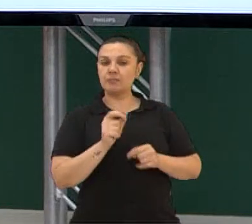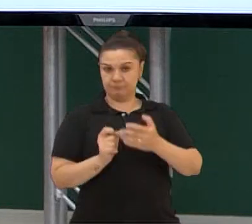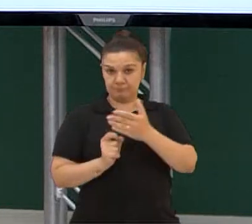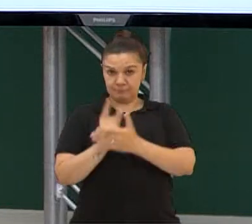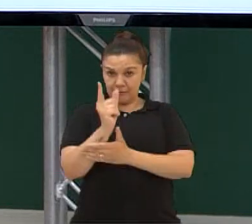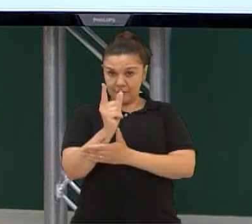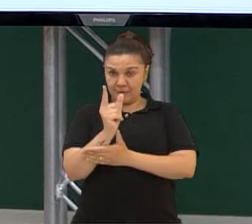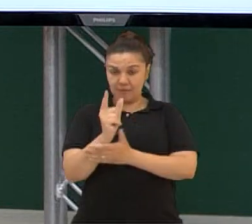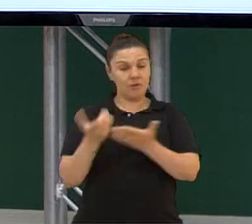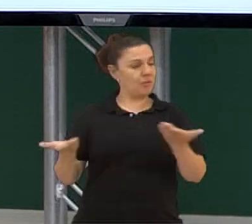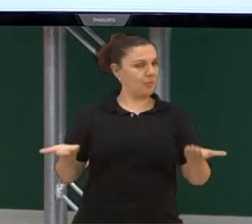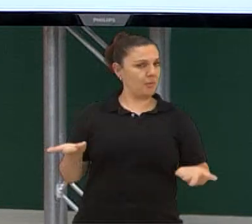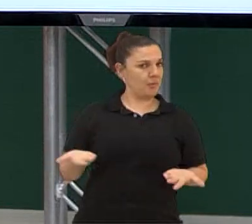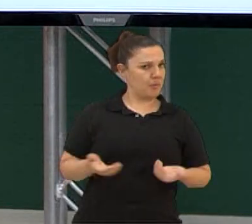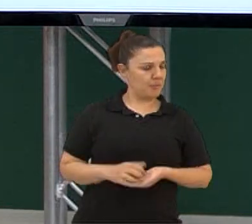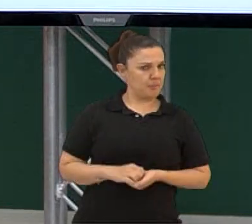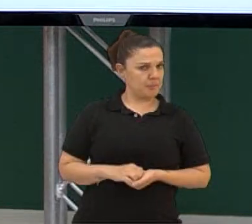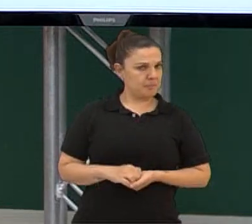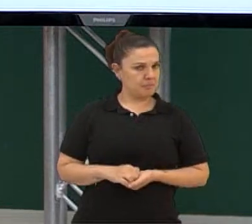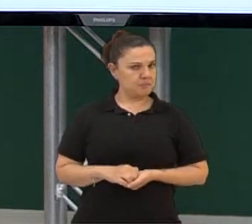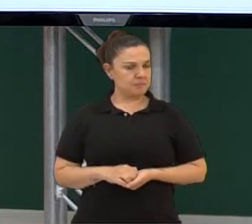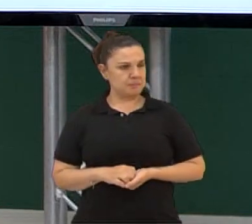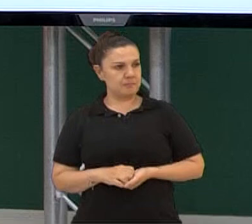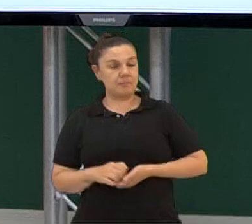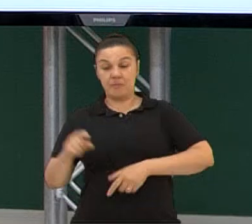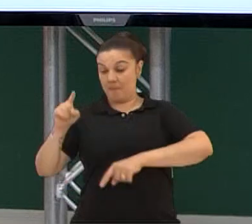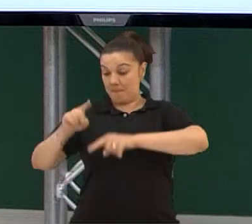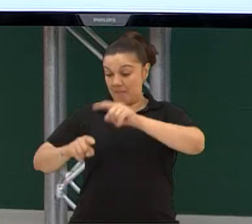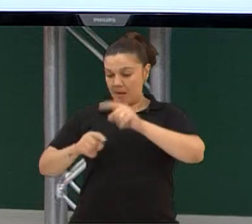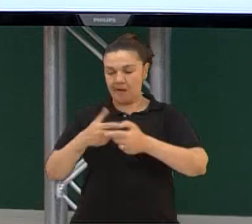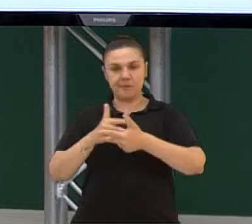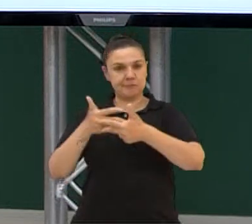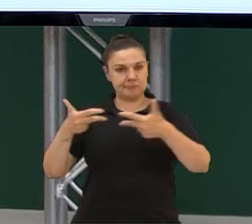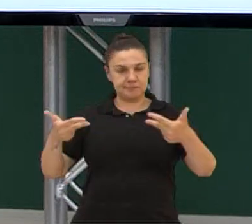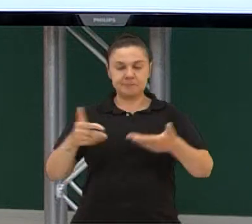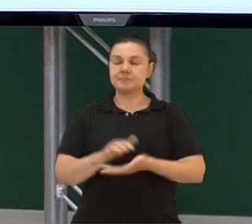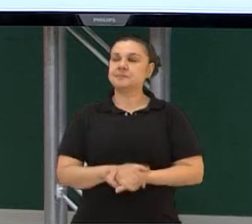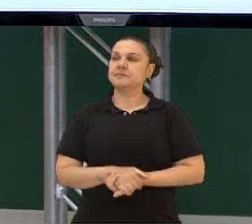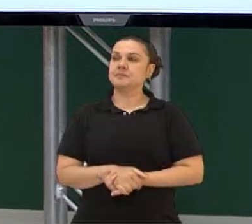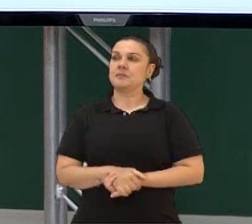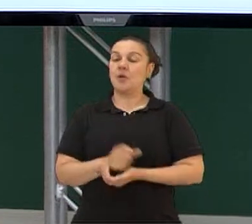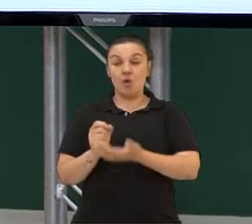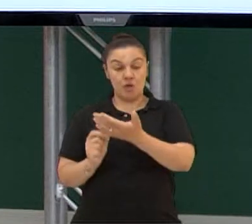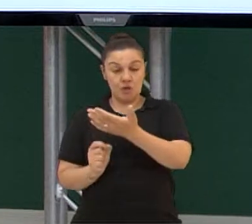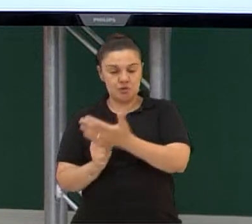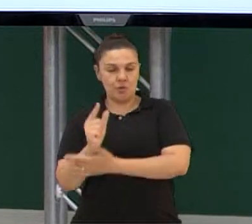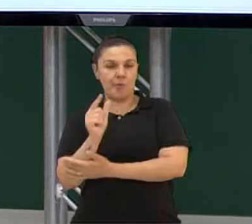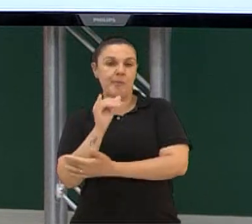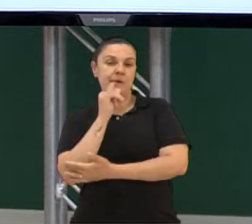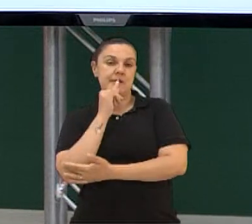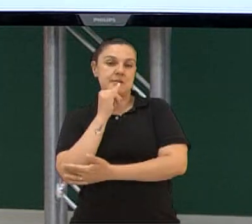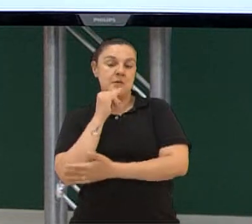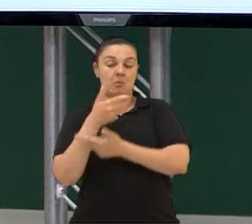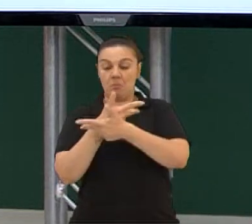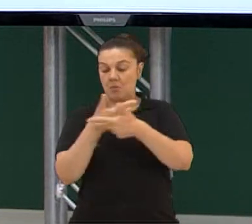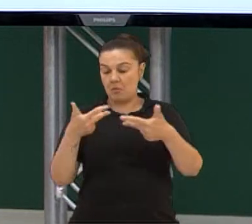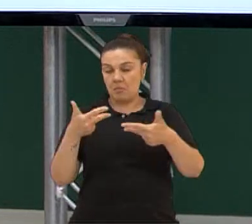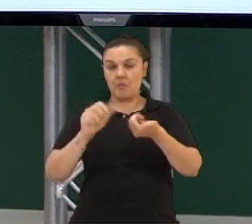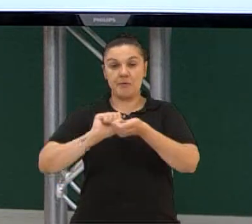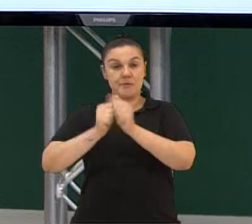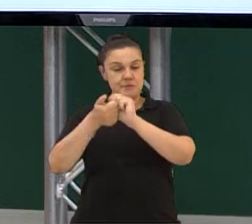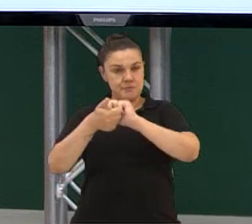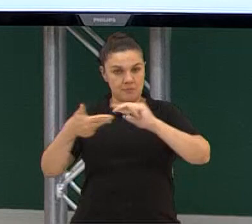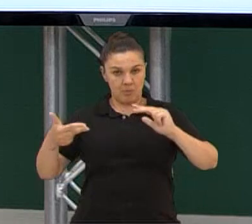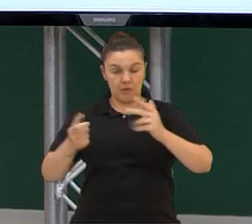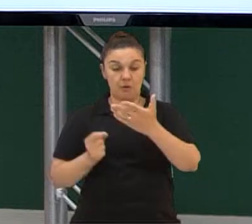consumido. De que forma? Através dos materiais esportivos, né? Então, quando nós compramos material esportivo, quando